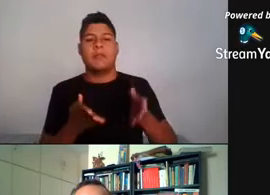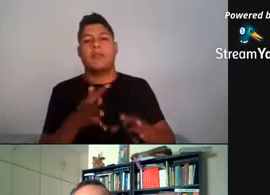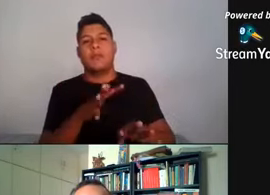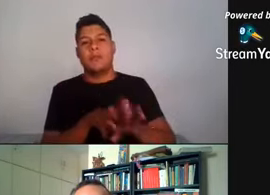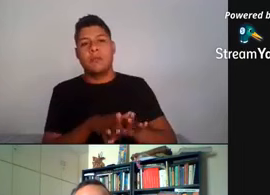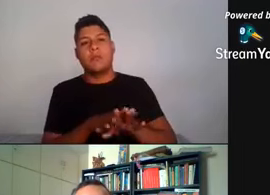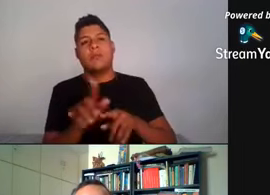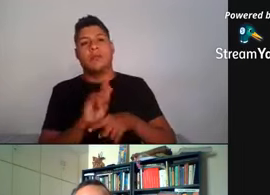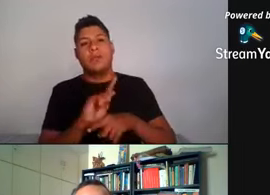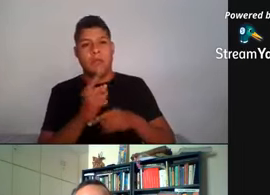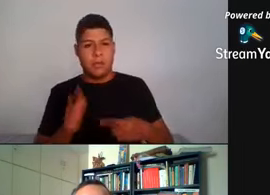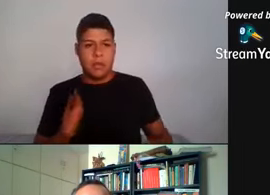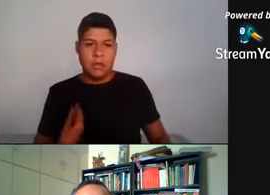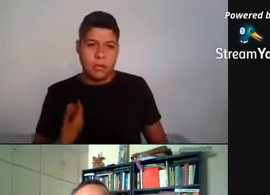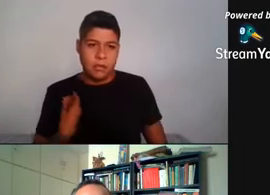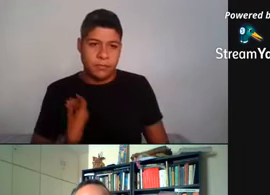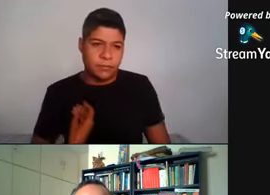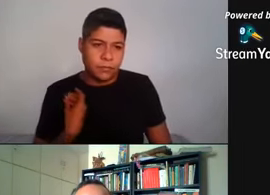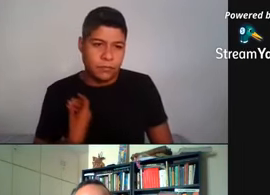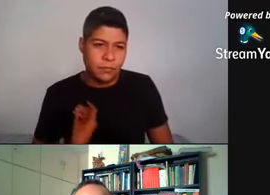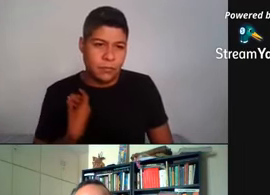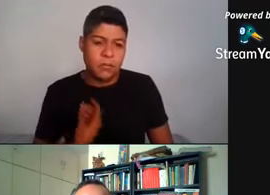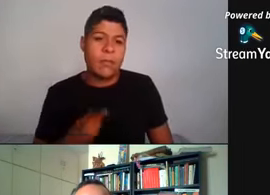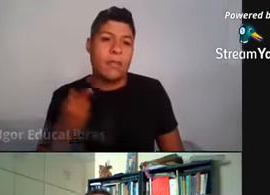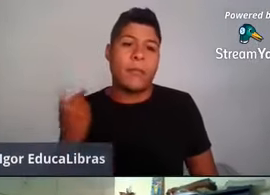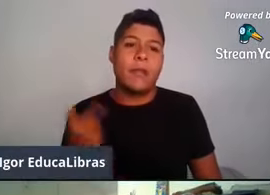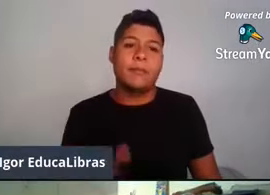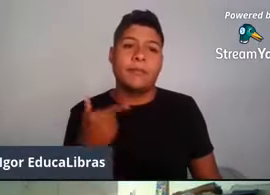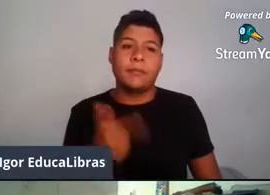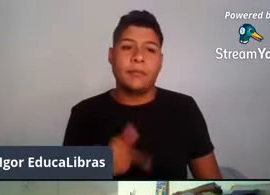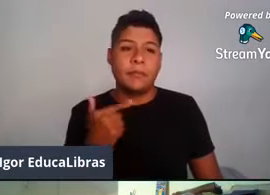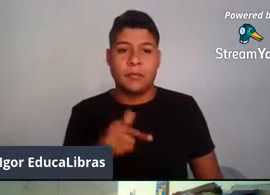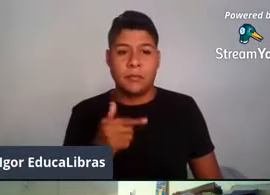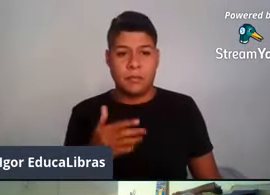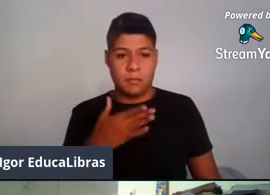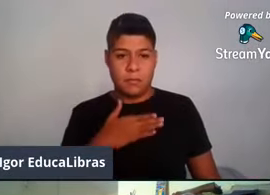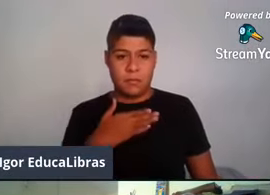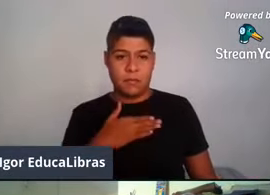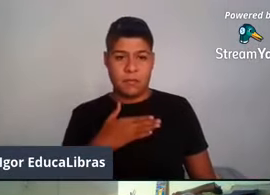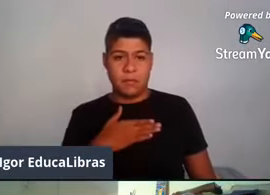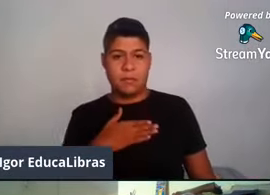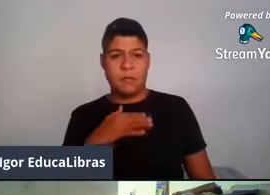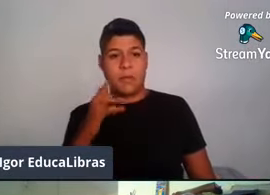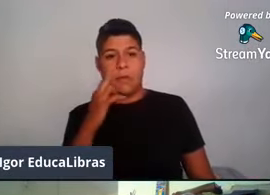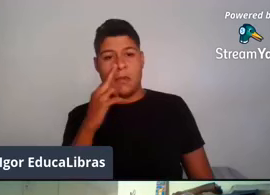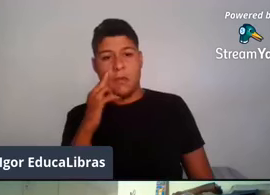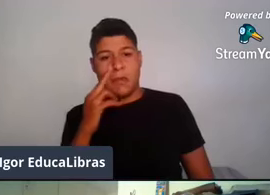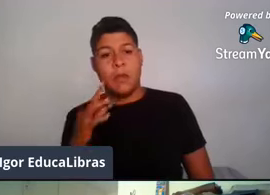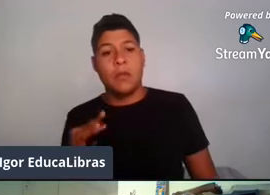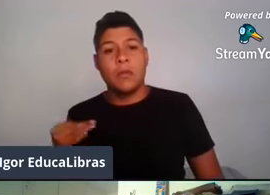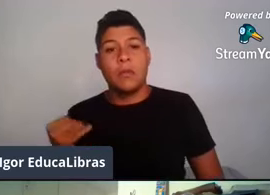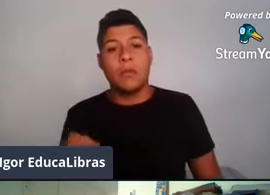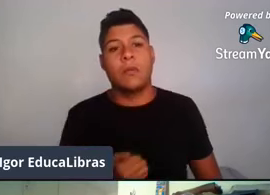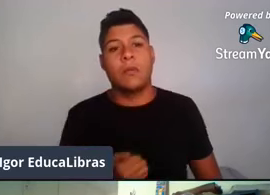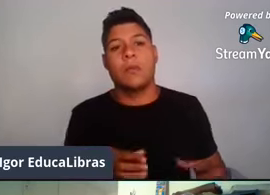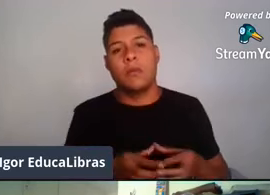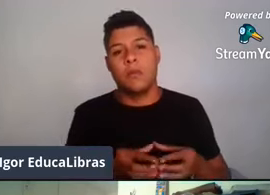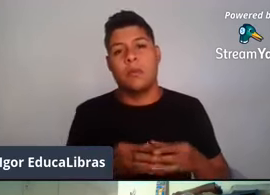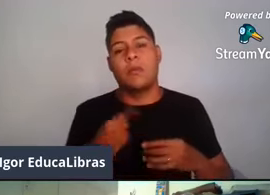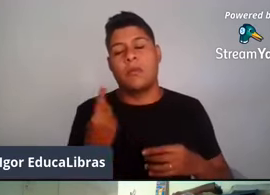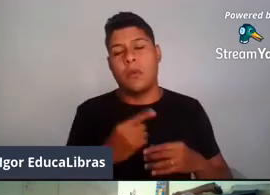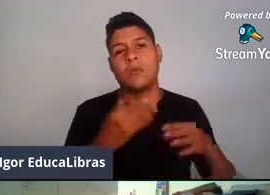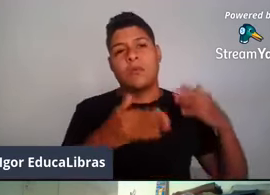gestão atual. Então, né, não tenho... Porque não é obra só minha, é obra da Marinalva e toda a equipe aqui. Mas nós